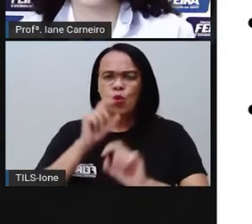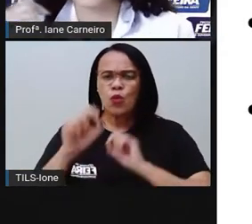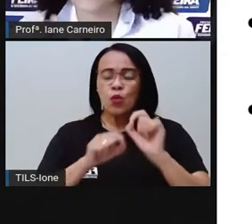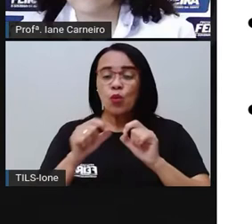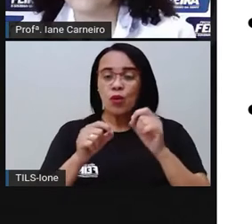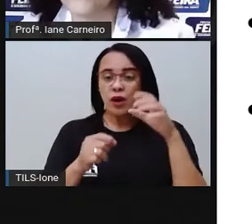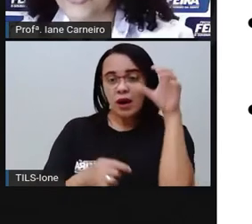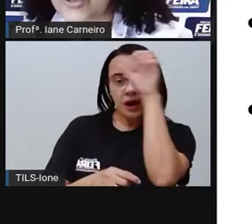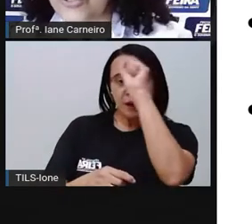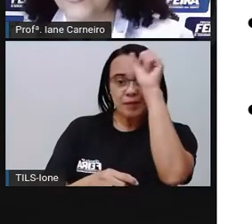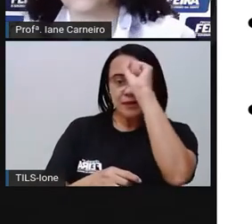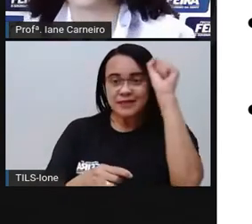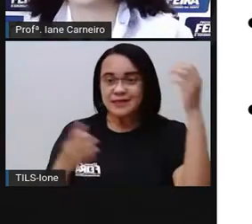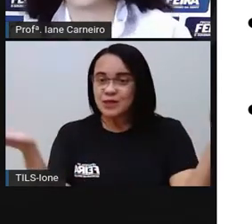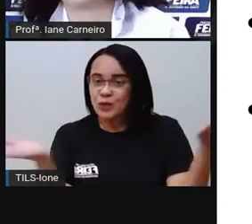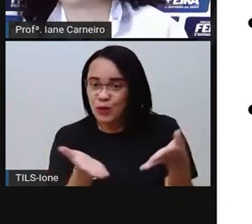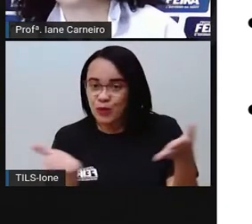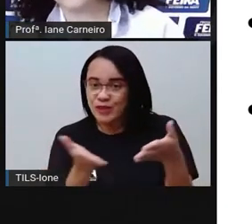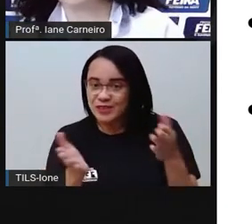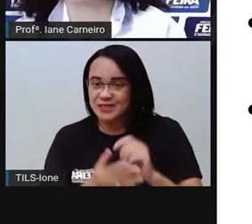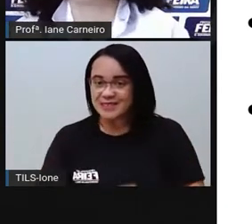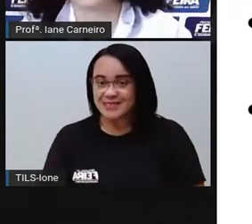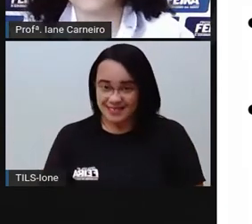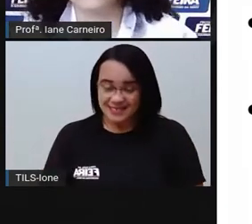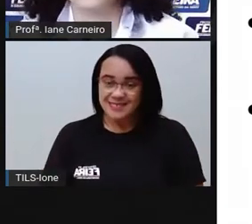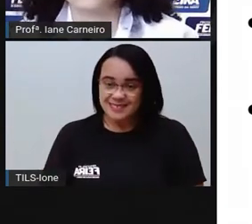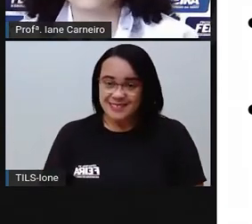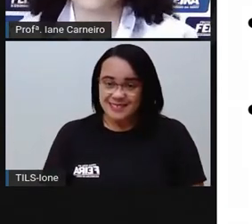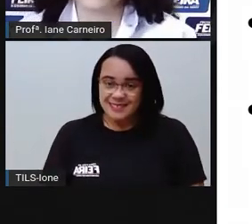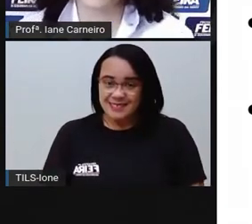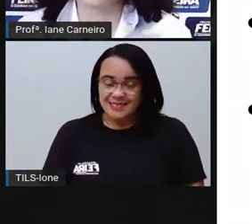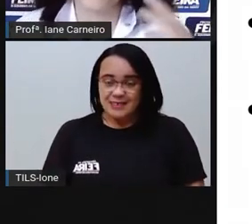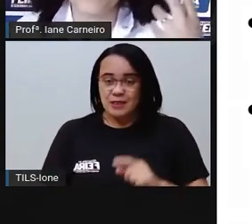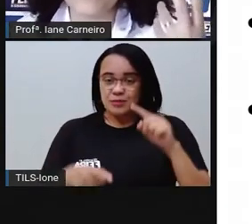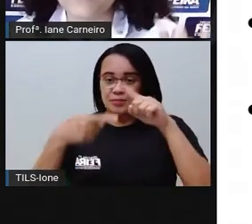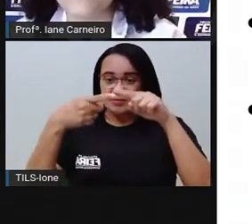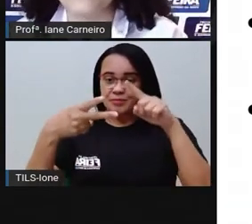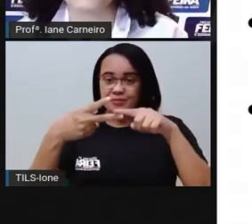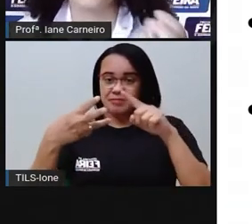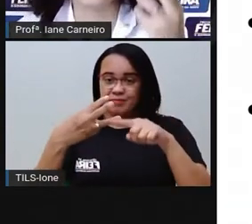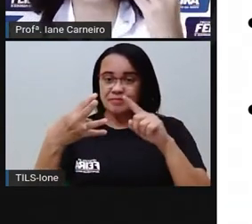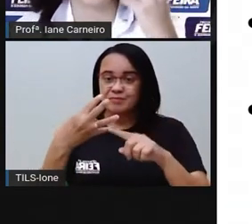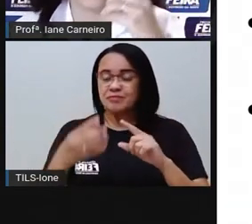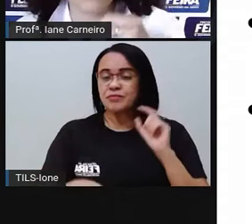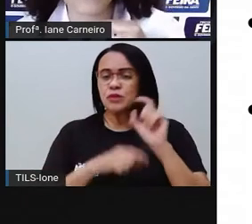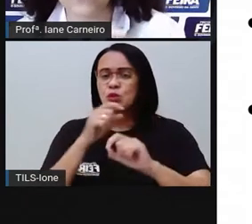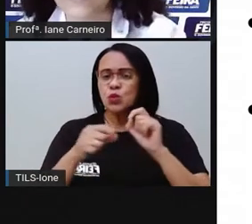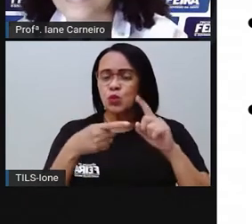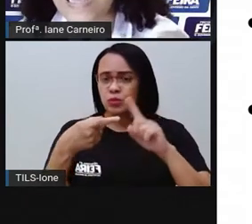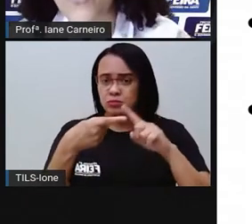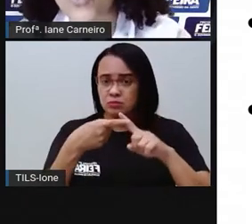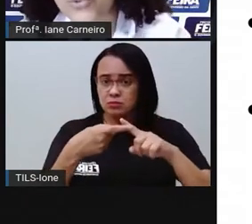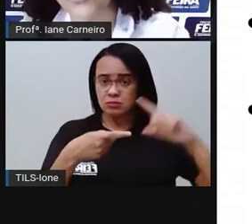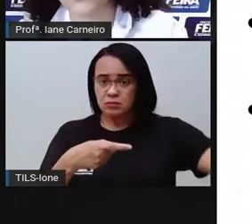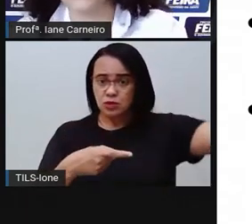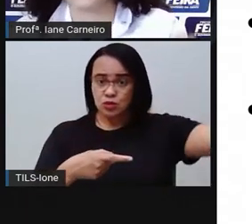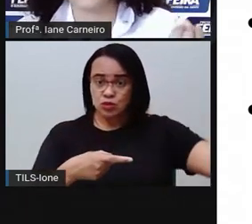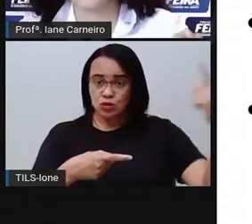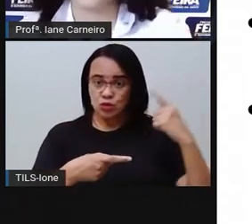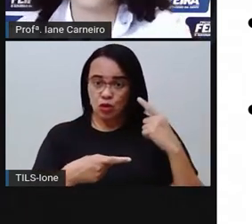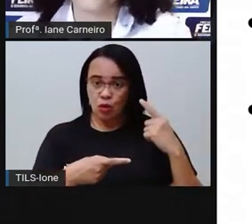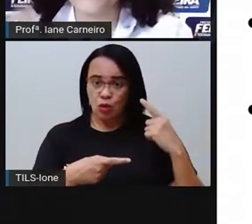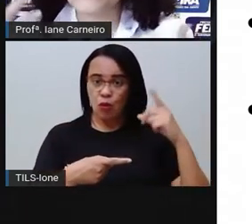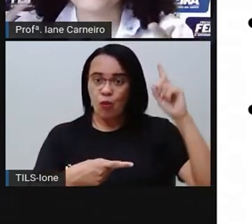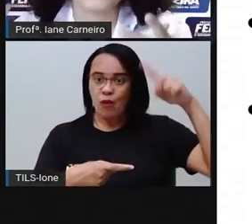aprender, né, com essa aula de hoje? Vocês vão aprender, né, sobre a importância do sol para a nossa saúde,